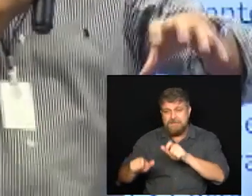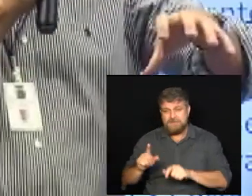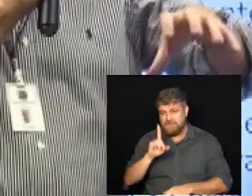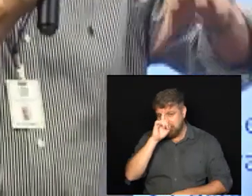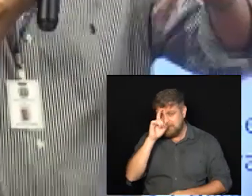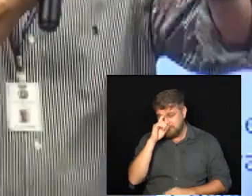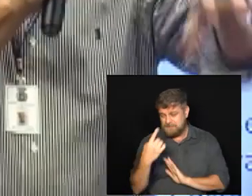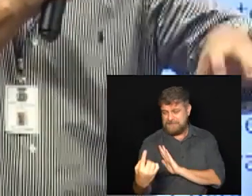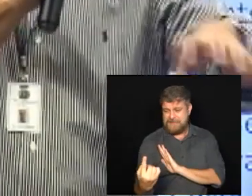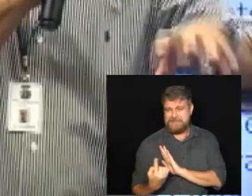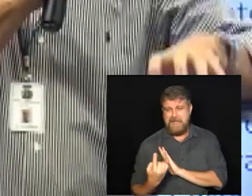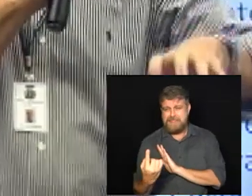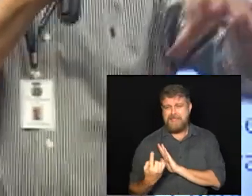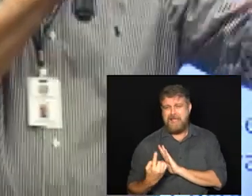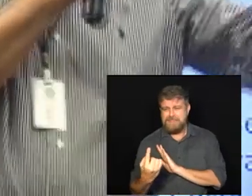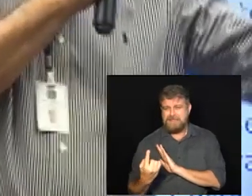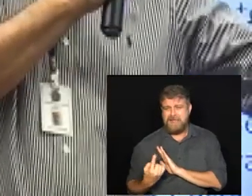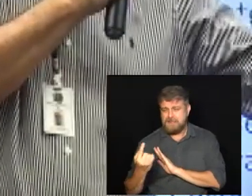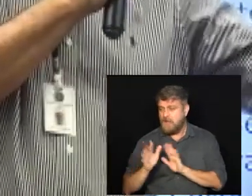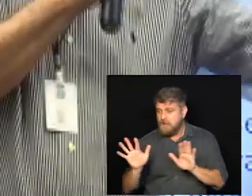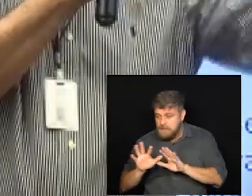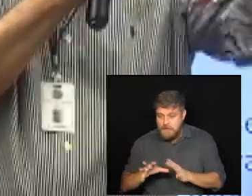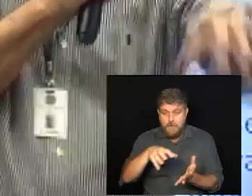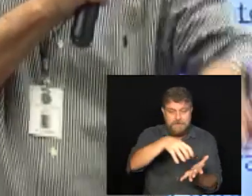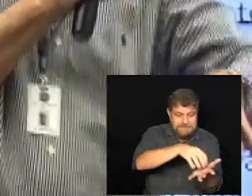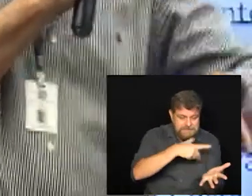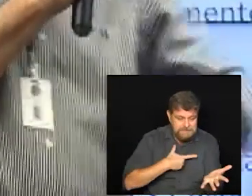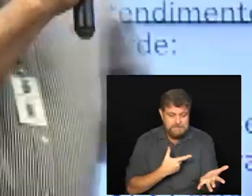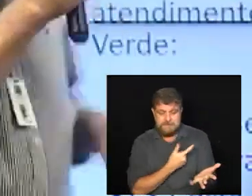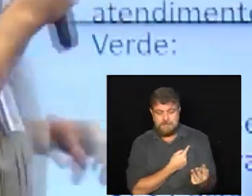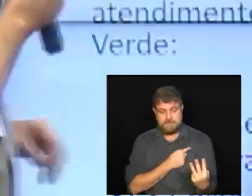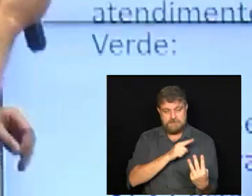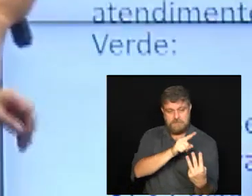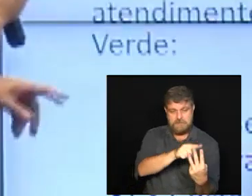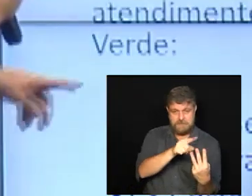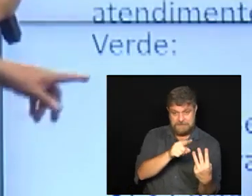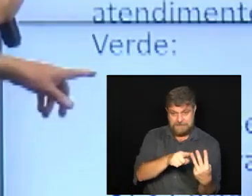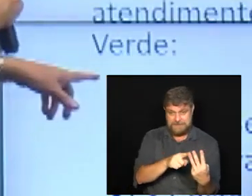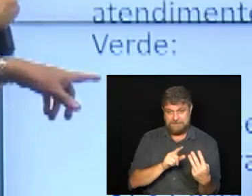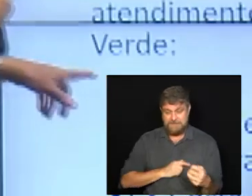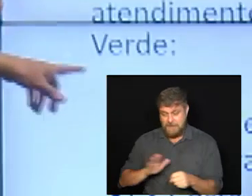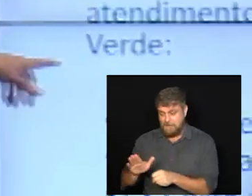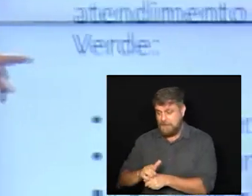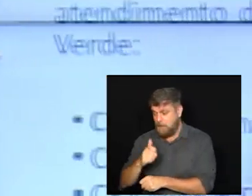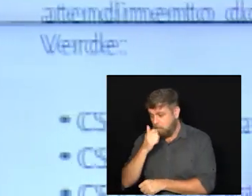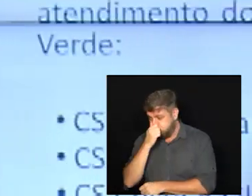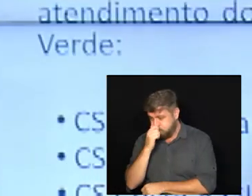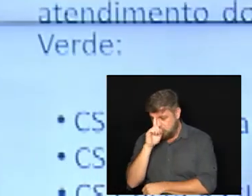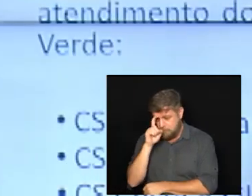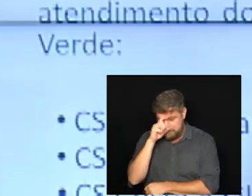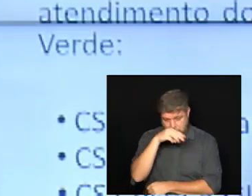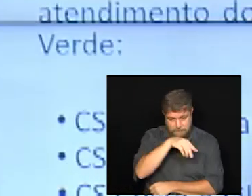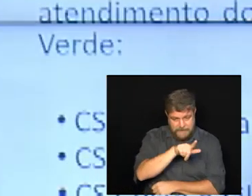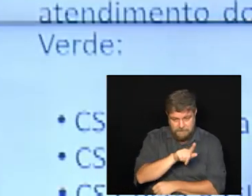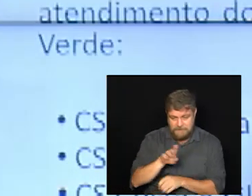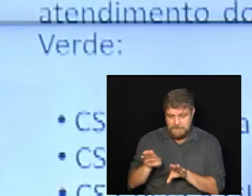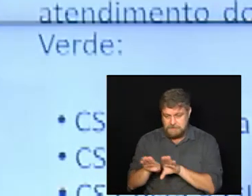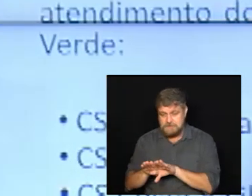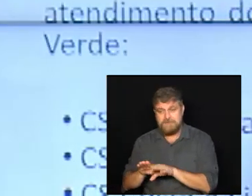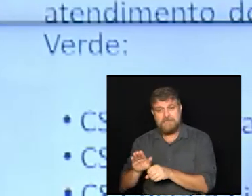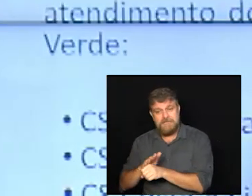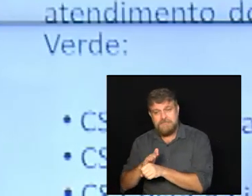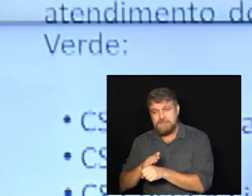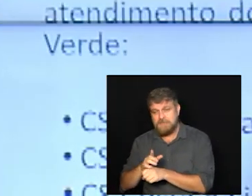na porta da urgência e emergência, tanto do Mário Gatti como do Ouro Verde. Eles serão o Centro de Saúde São